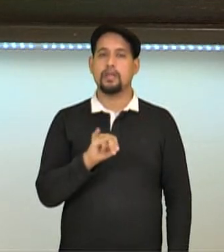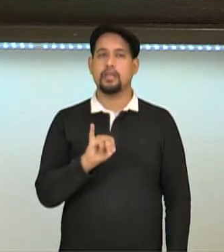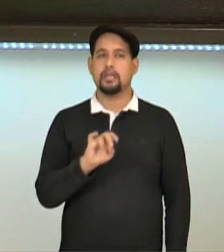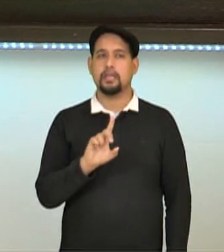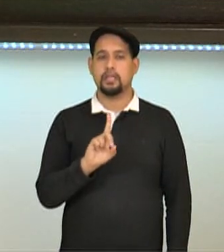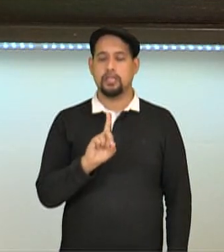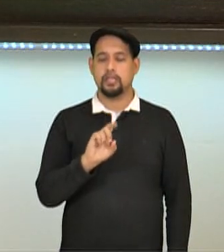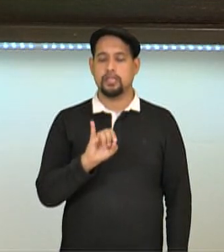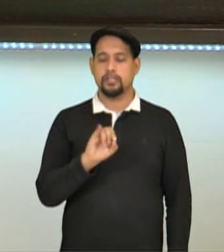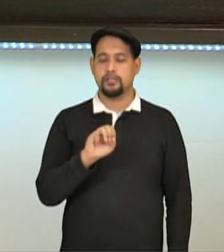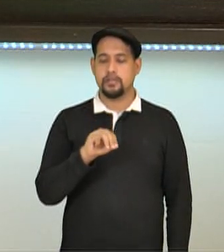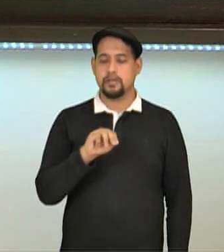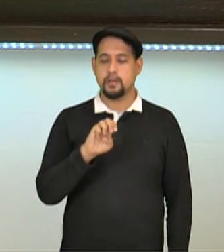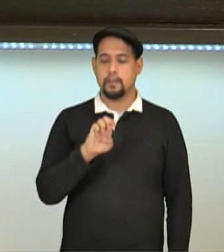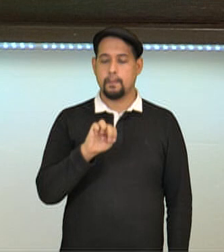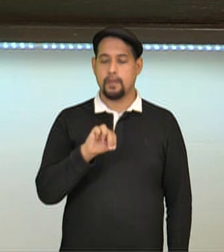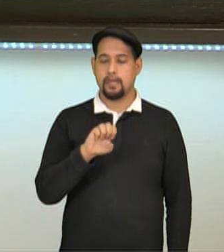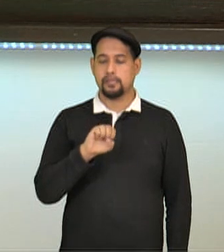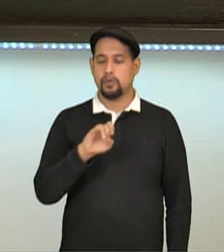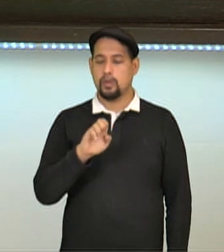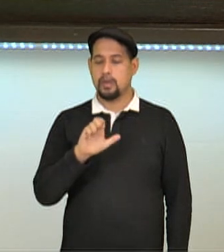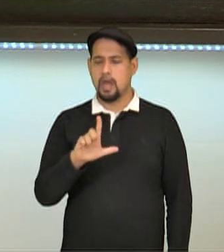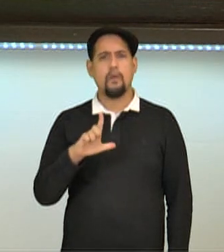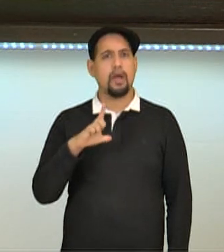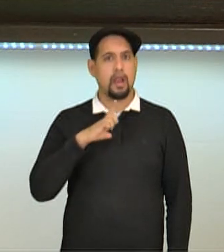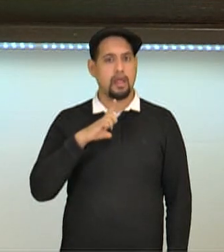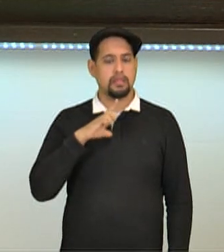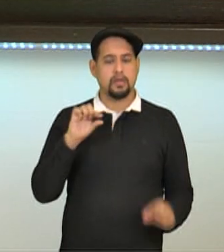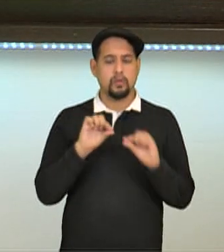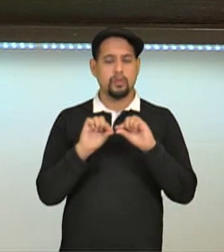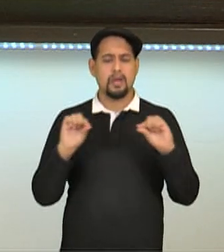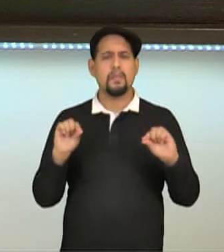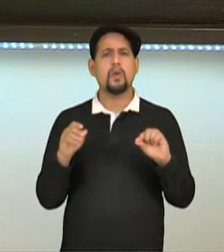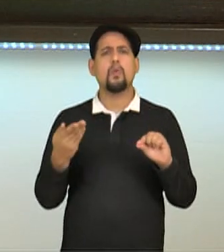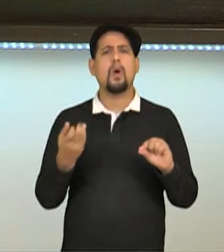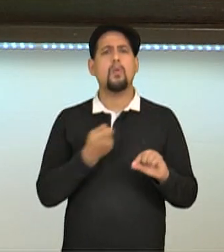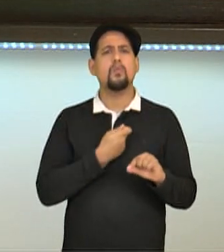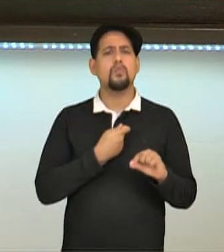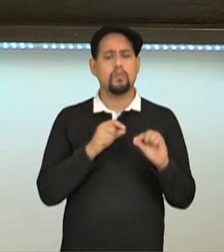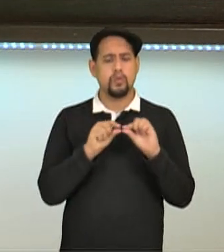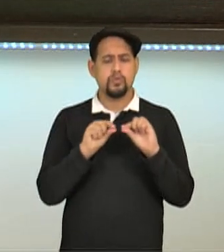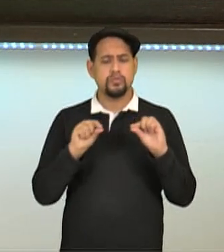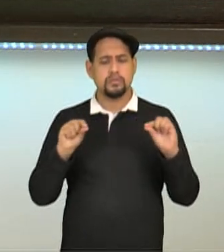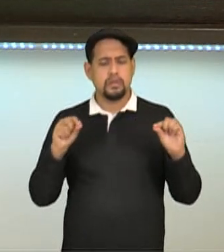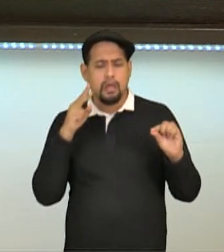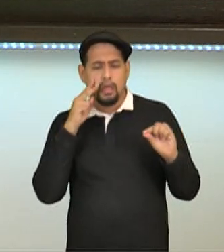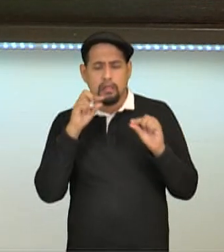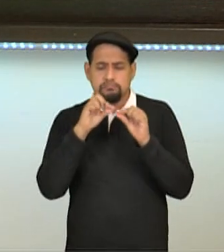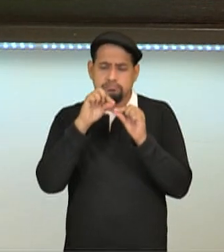que ela tem uma medida. Qual medida que a gente vai usar para ver o